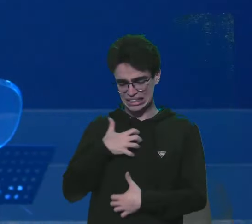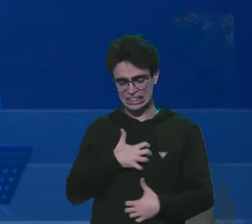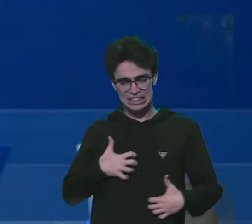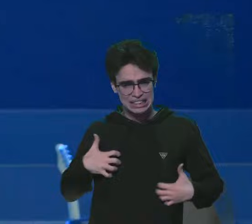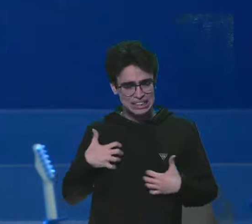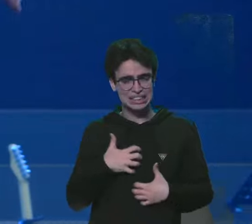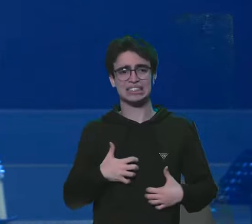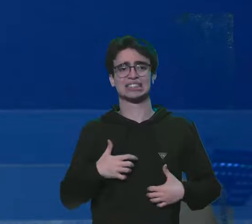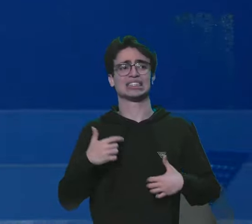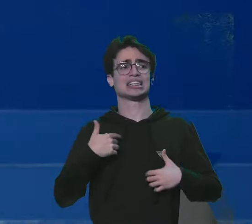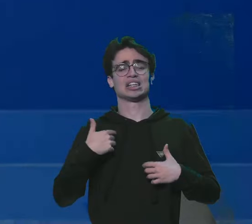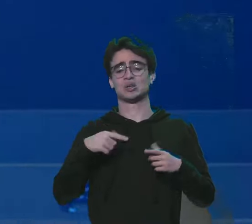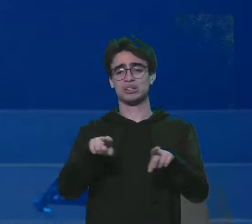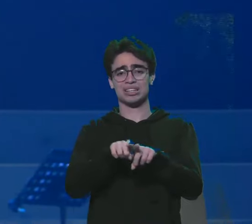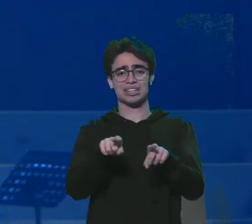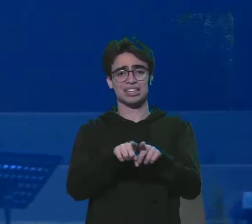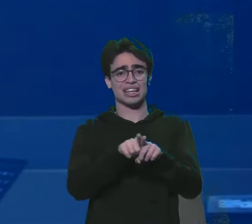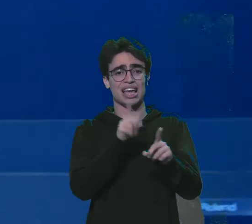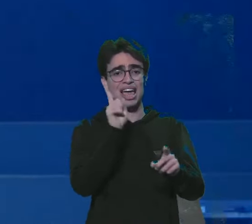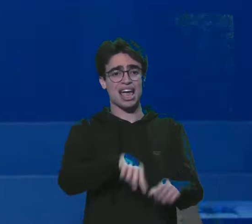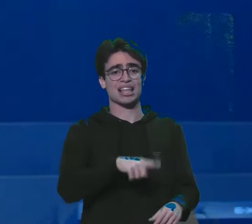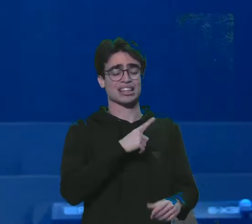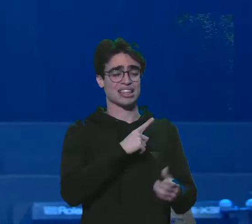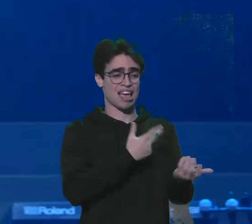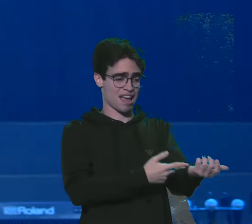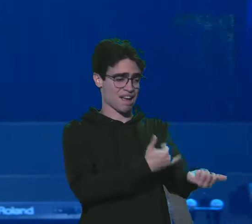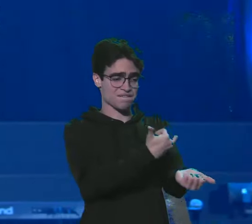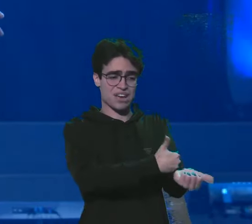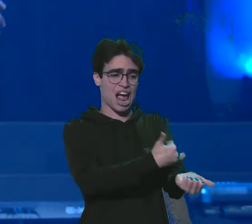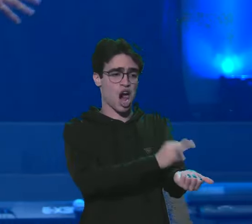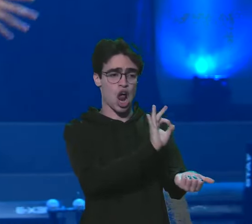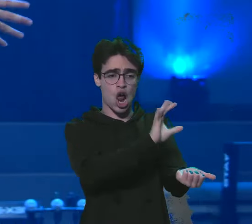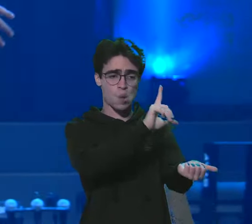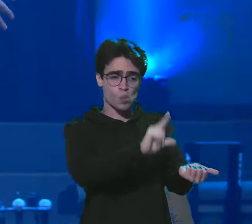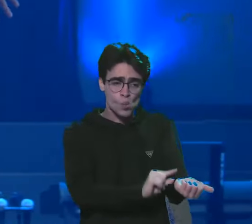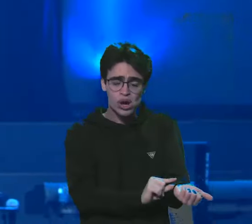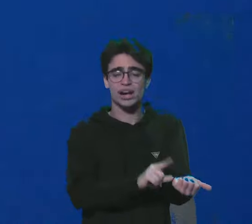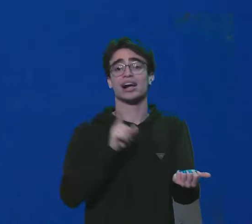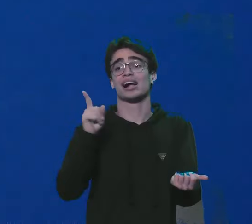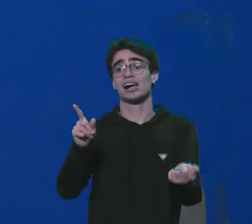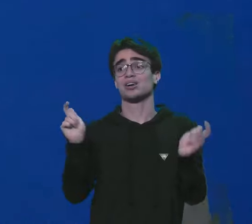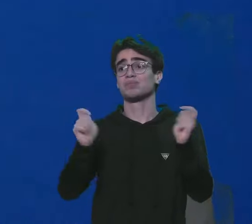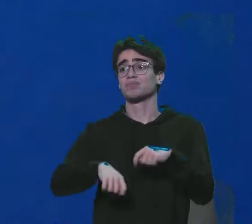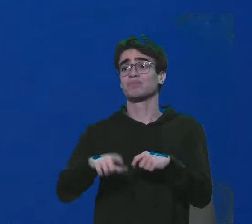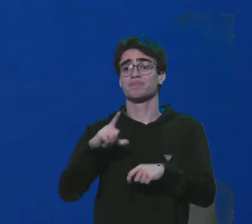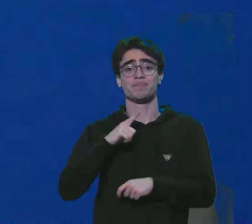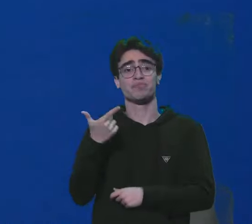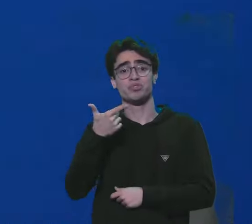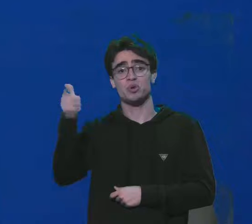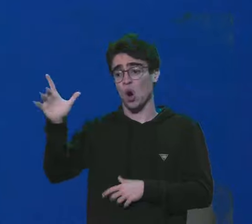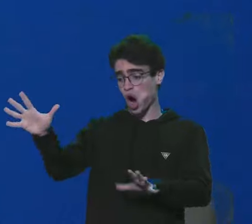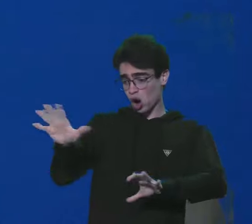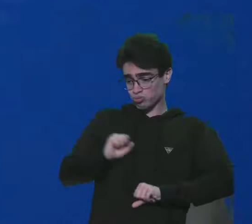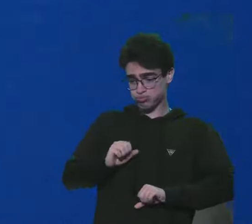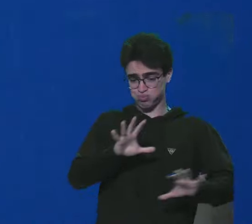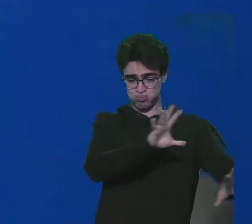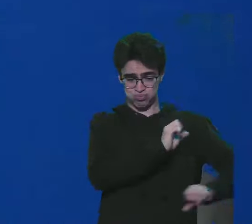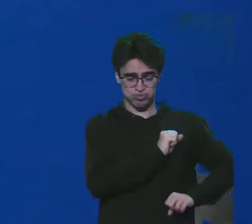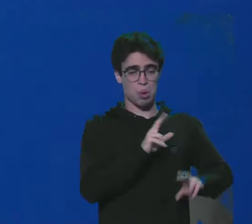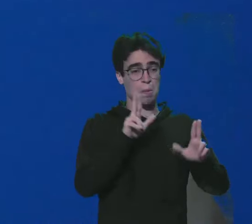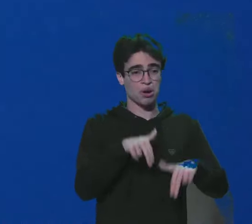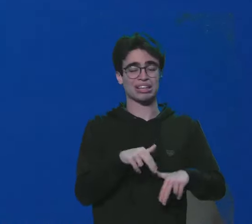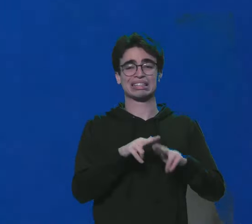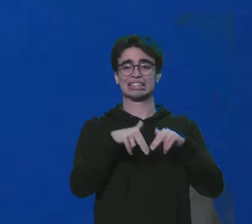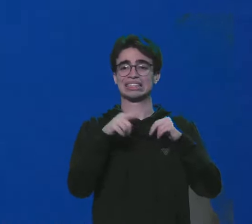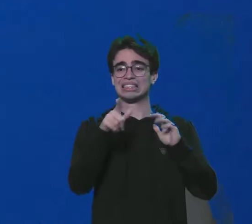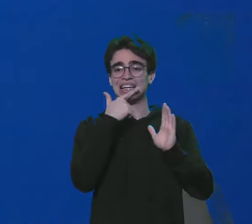gente começa a ter problema com anemia. Essa mulher começou a ter riscos de maiores contaminações por causa do fluxo de sangue que